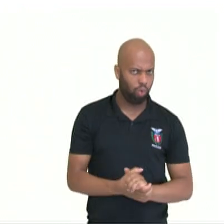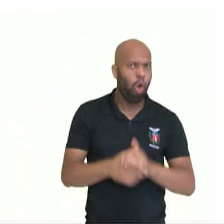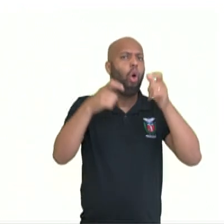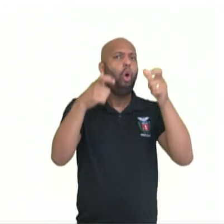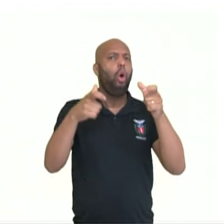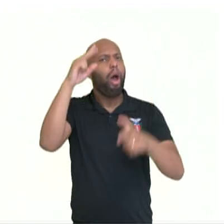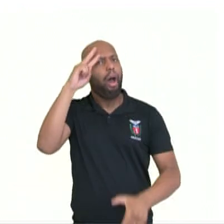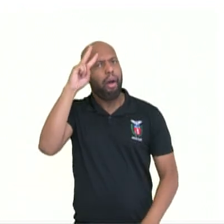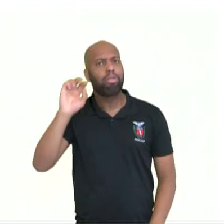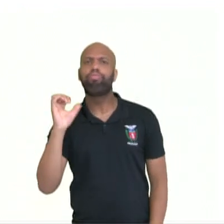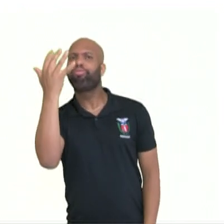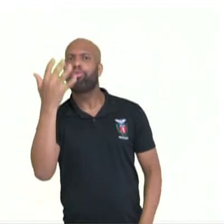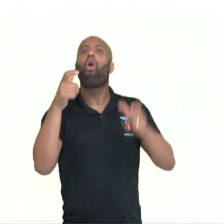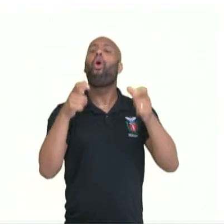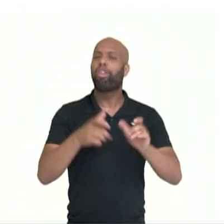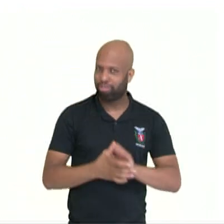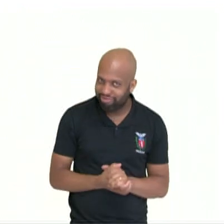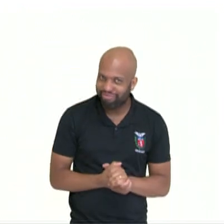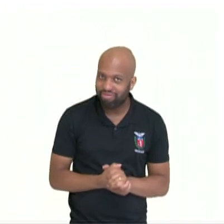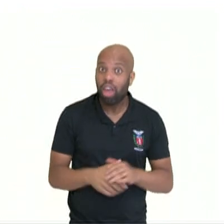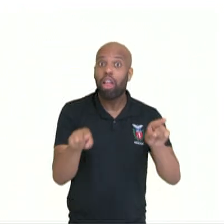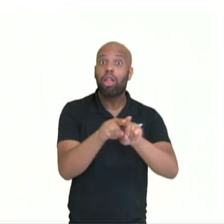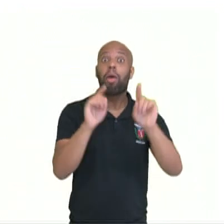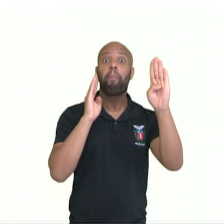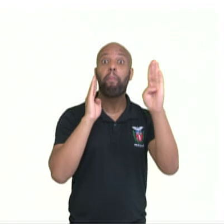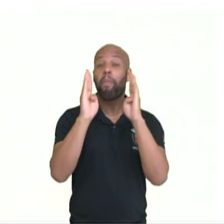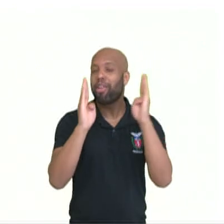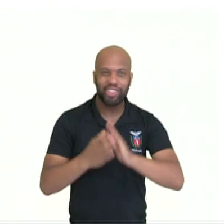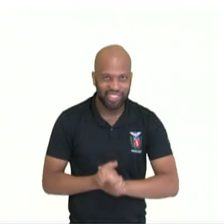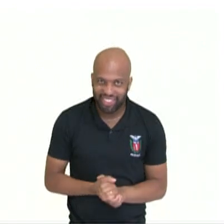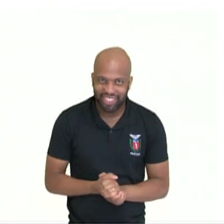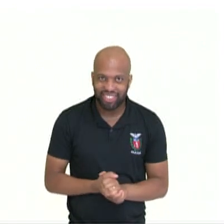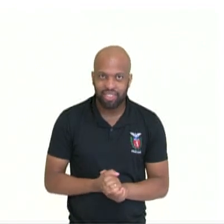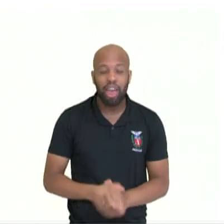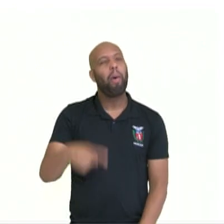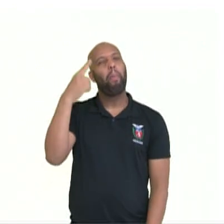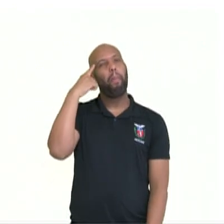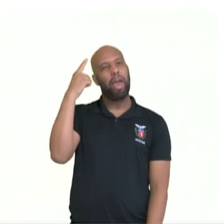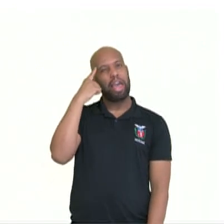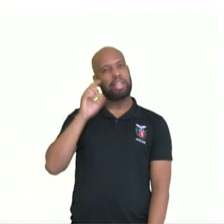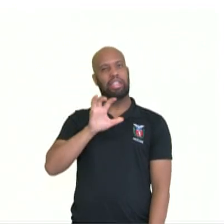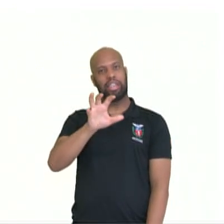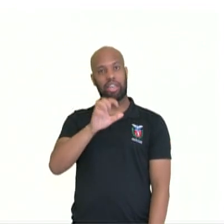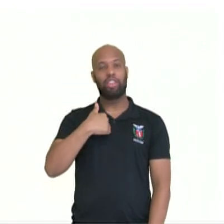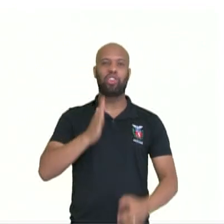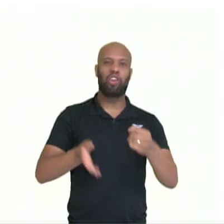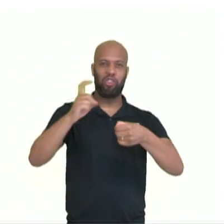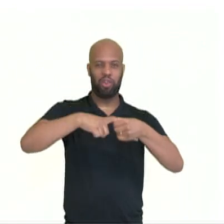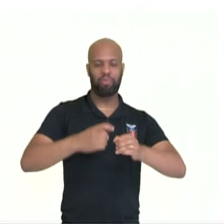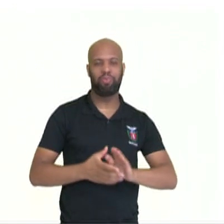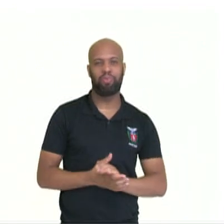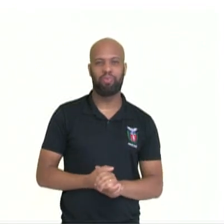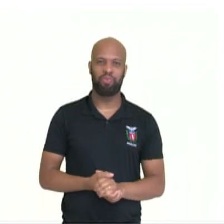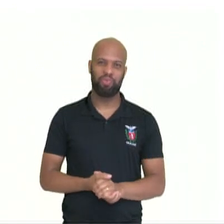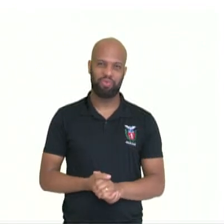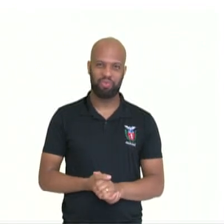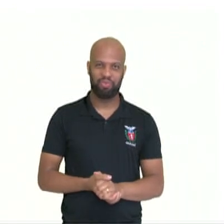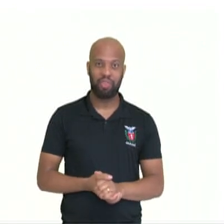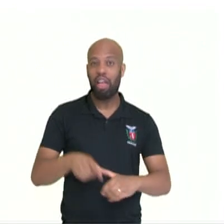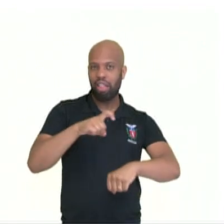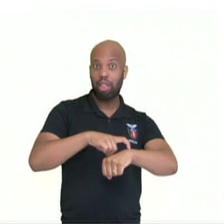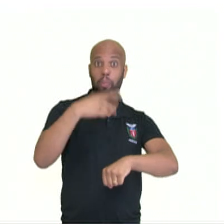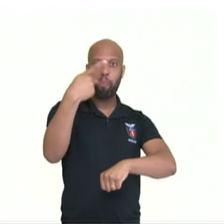Atividade 1. Defina o tema da crônica. Observe alguma situação cotidiana que